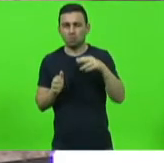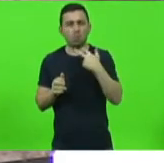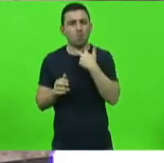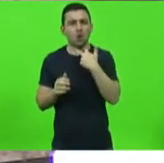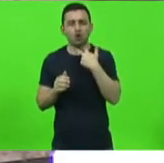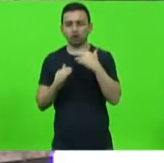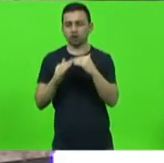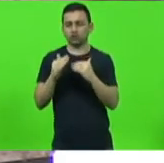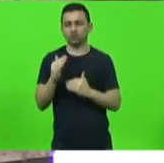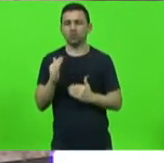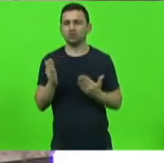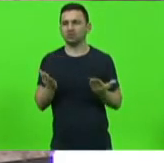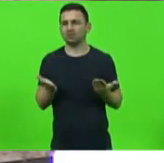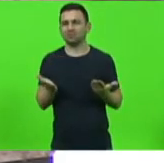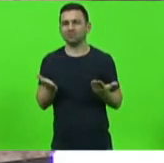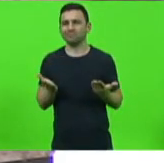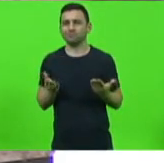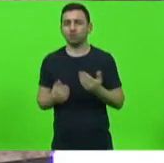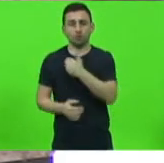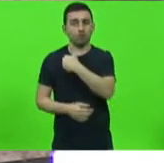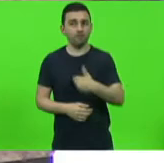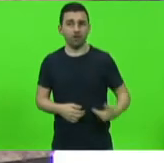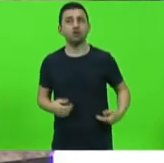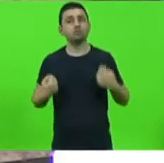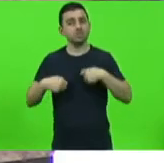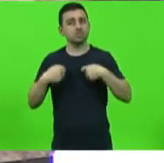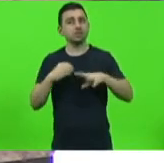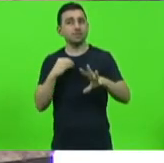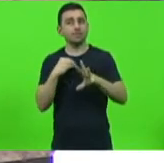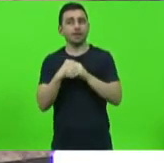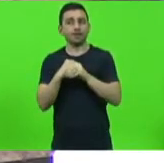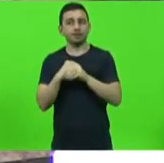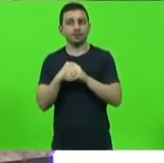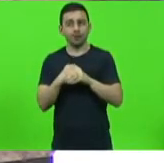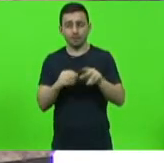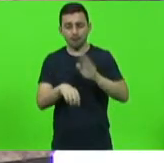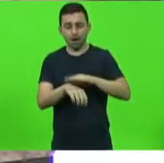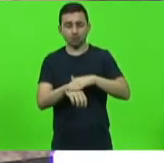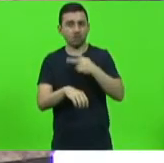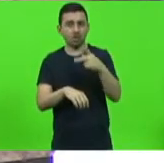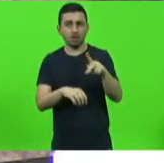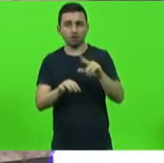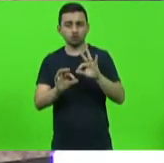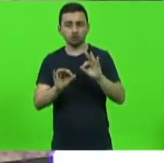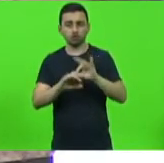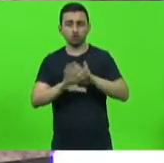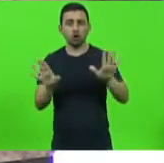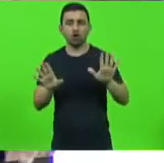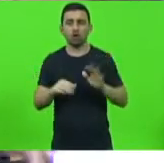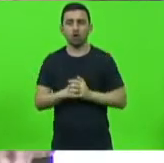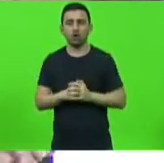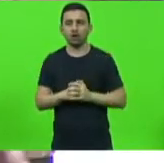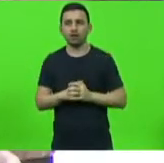salarial. Ora, então o governo deveria ter feito uma emenda só para esses, então, ao invés de conceder para todo mundo e fazer